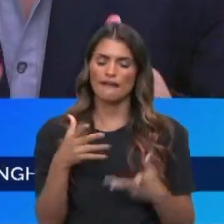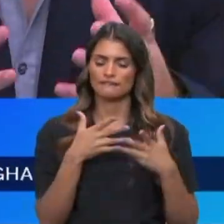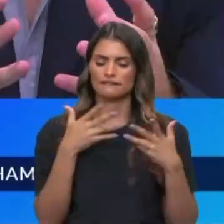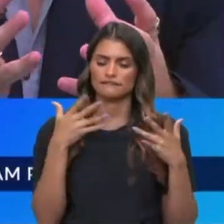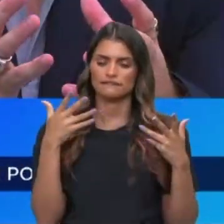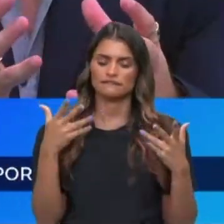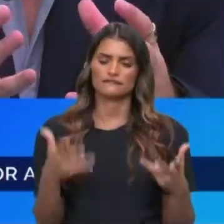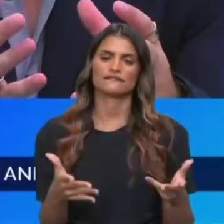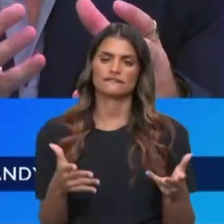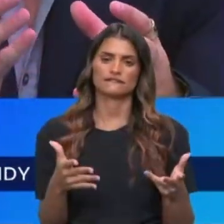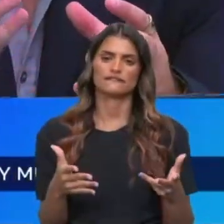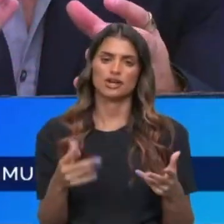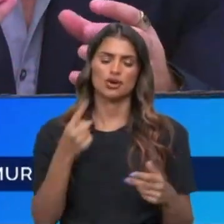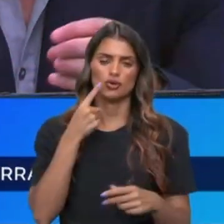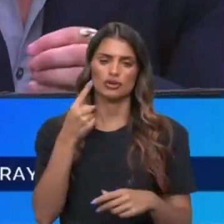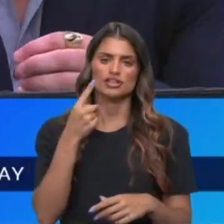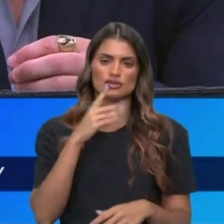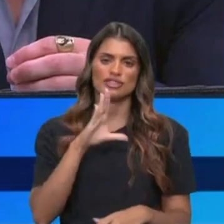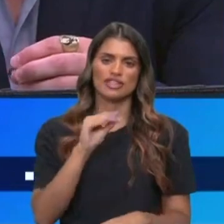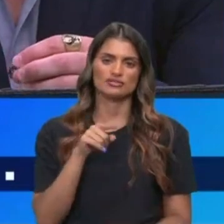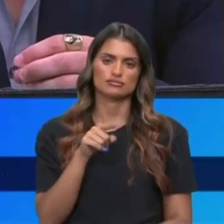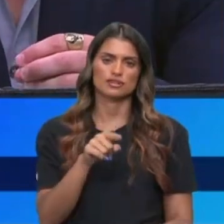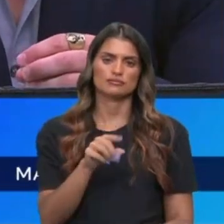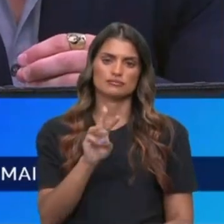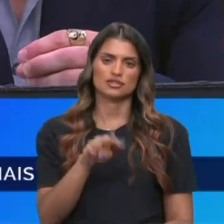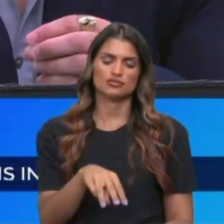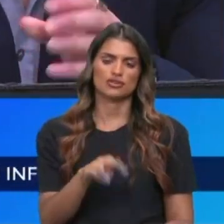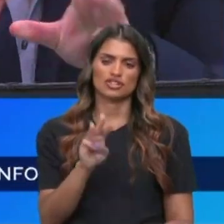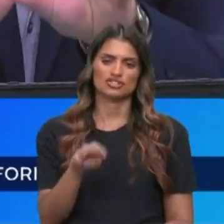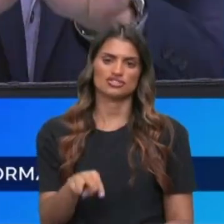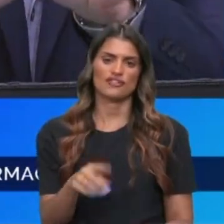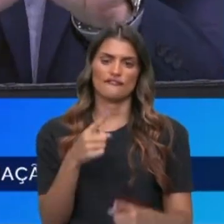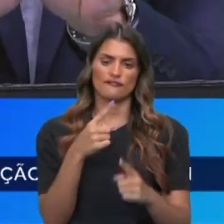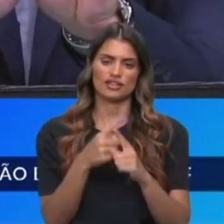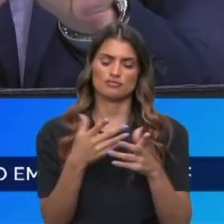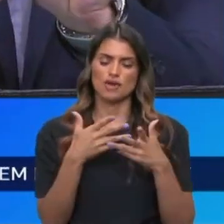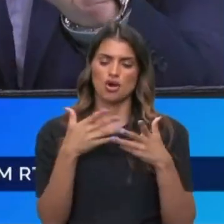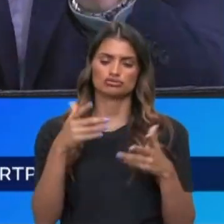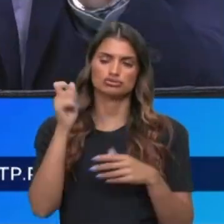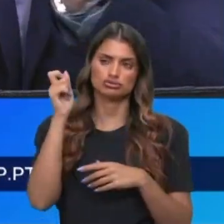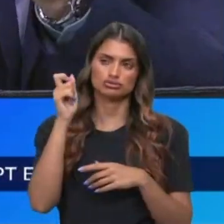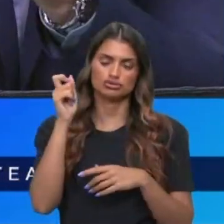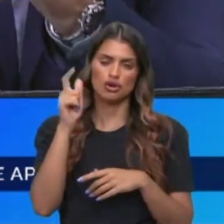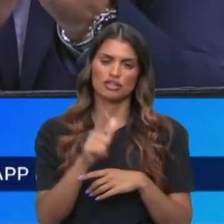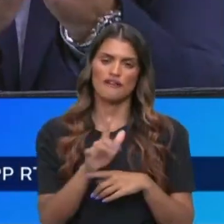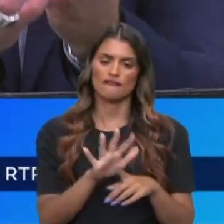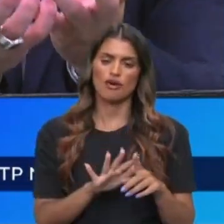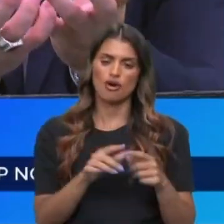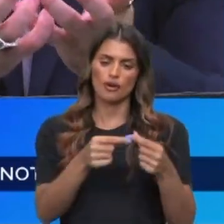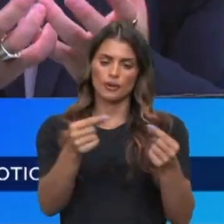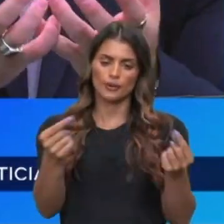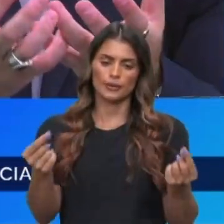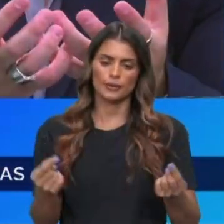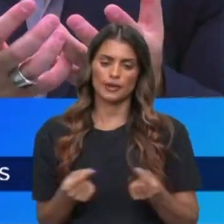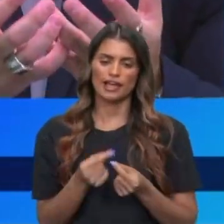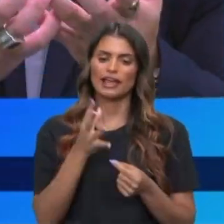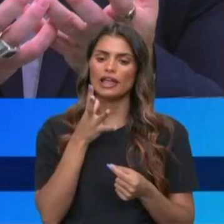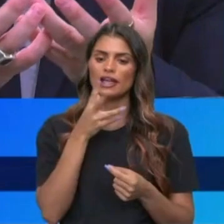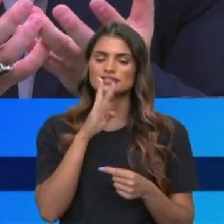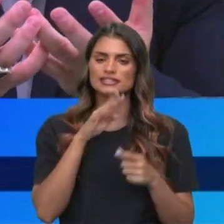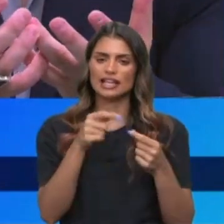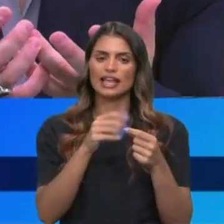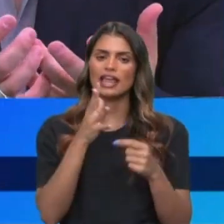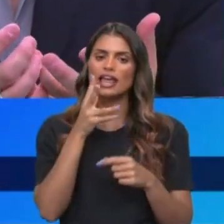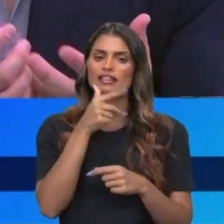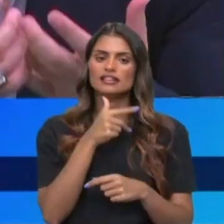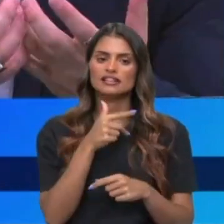um dos maiores que se conhece, cerca de 10 mil milhões de vezes a massa do nosso Sol, e que à sua volta tem um disco muito quente. Se é muito quente, quer